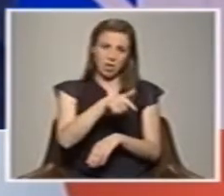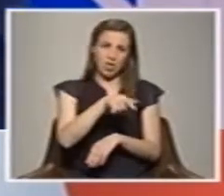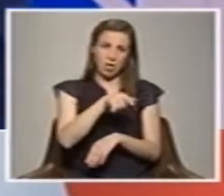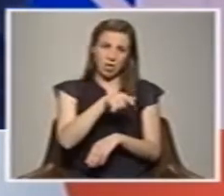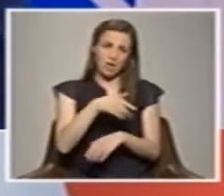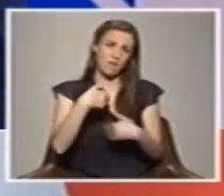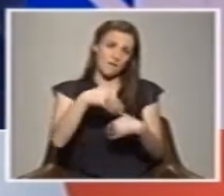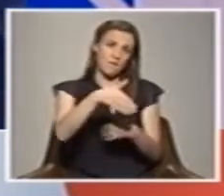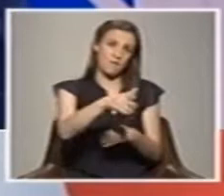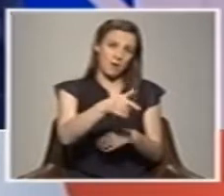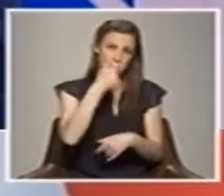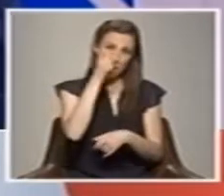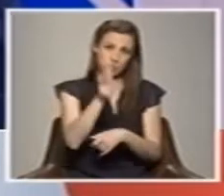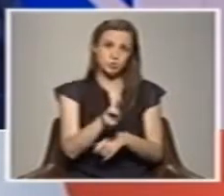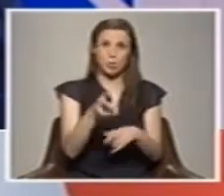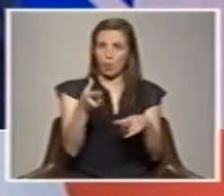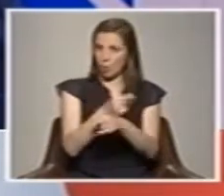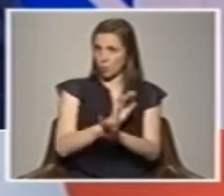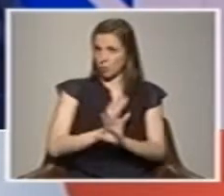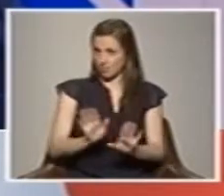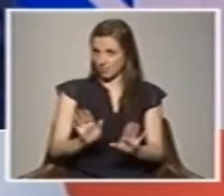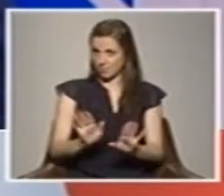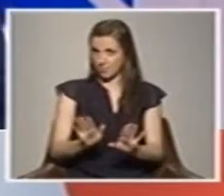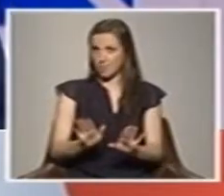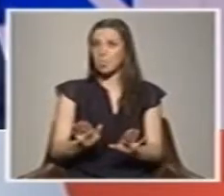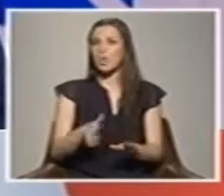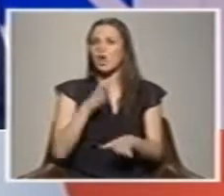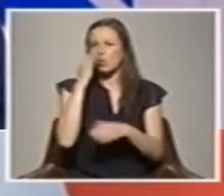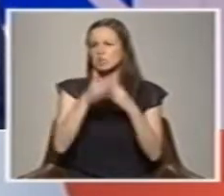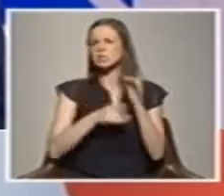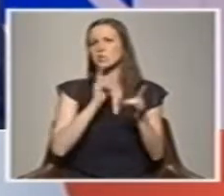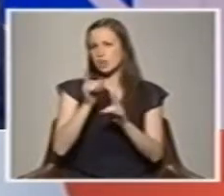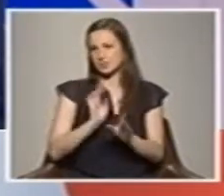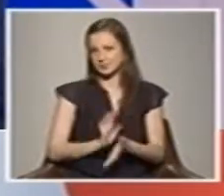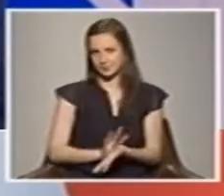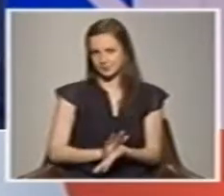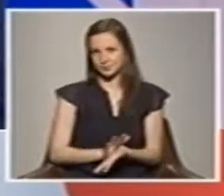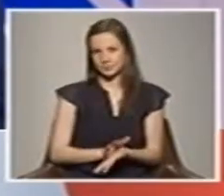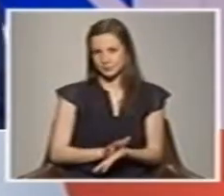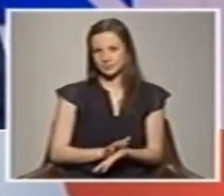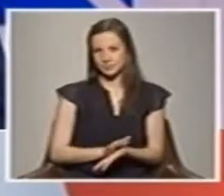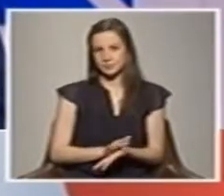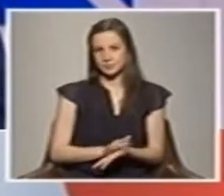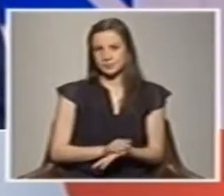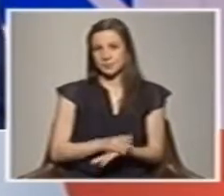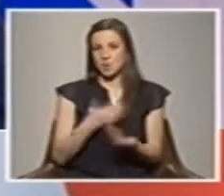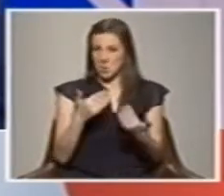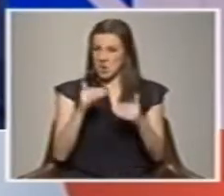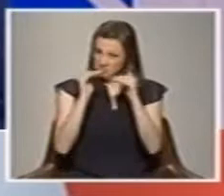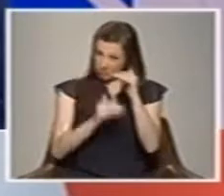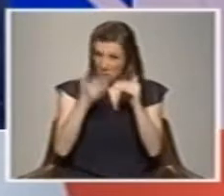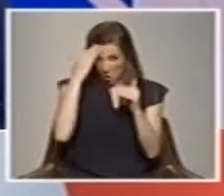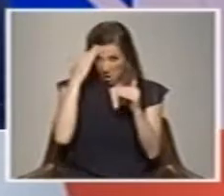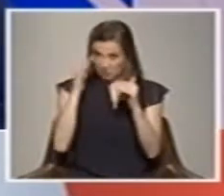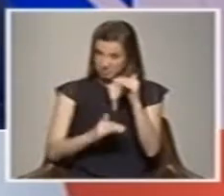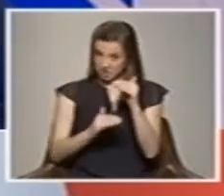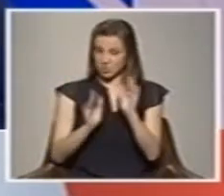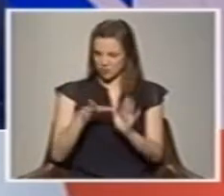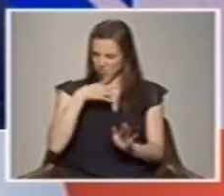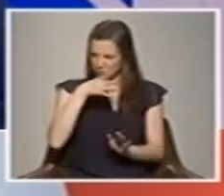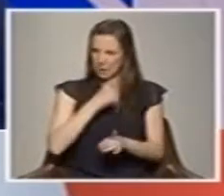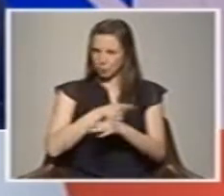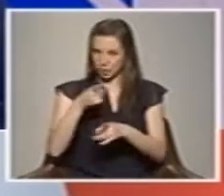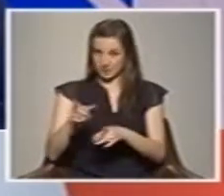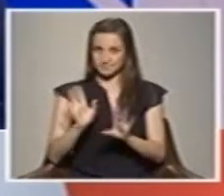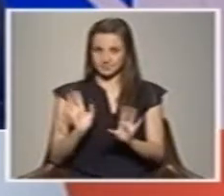ao consumidor final. O que é que acontece pelo meio? E eu até diria que neste momento chegam menos, e já explico porquê. Sim, sim.